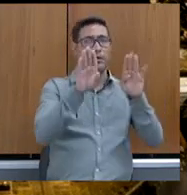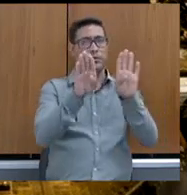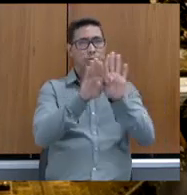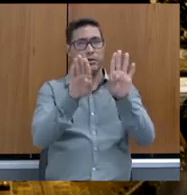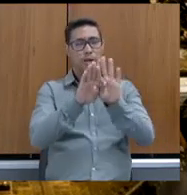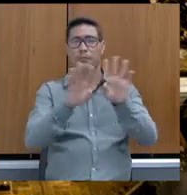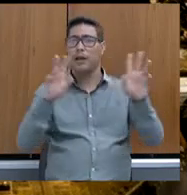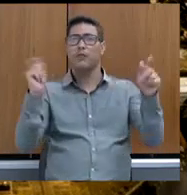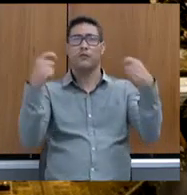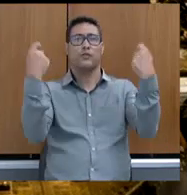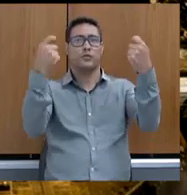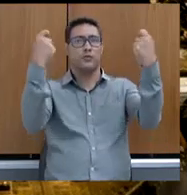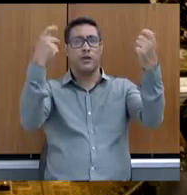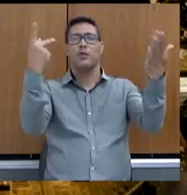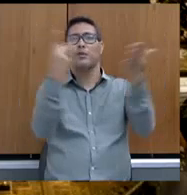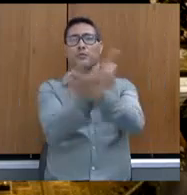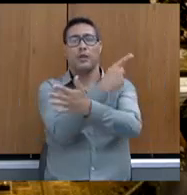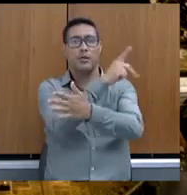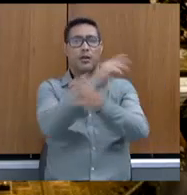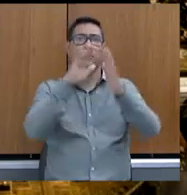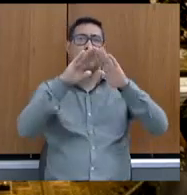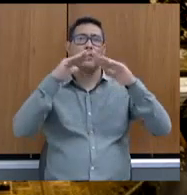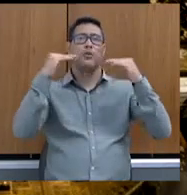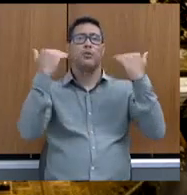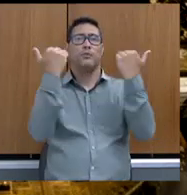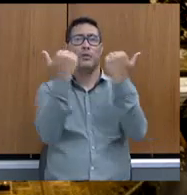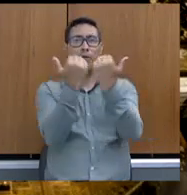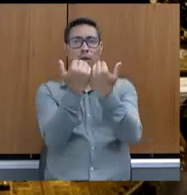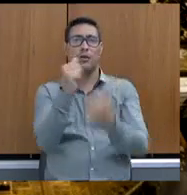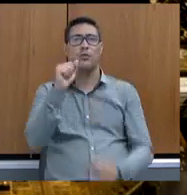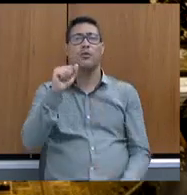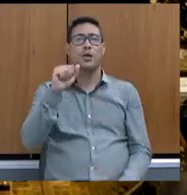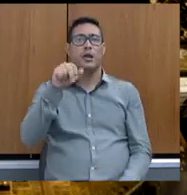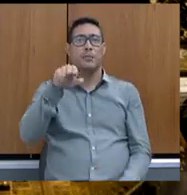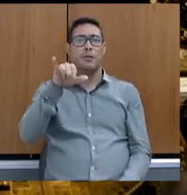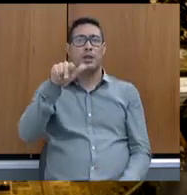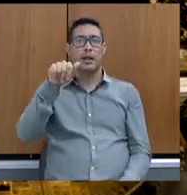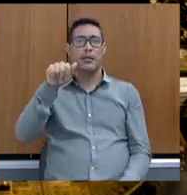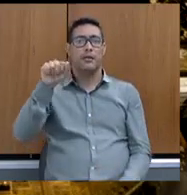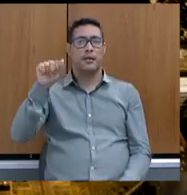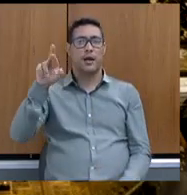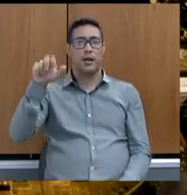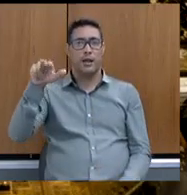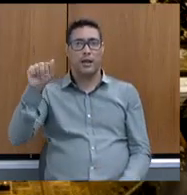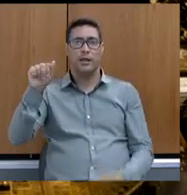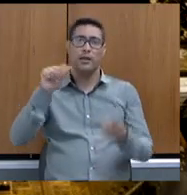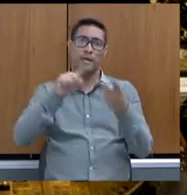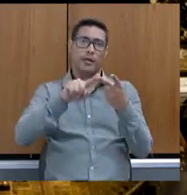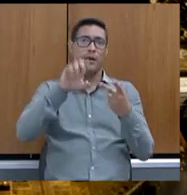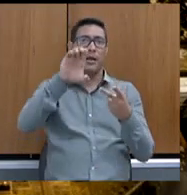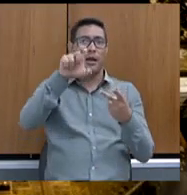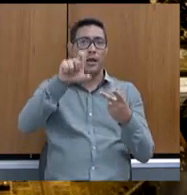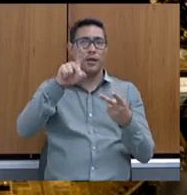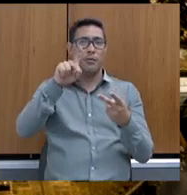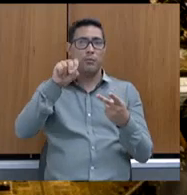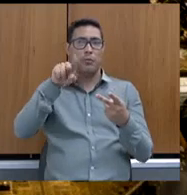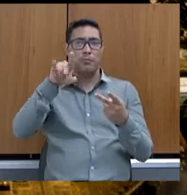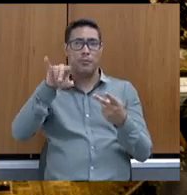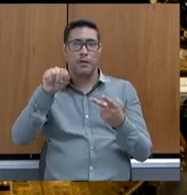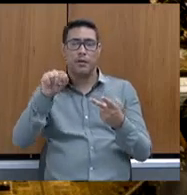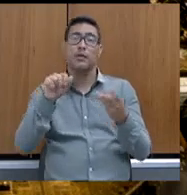que acontece no Mineirão que agora tem Minas Arena no Expominas mas também a feira hippie é um